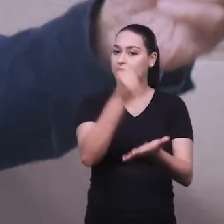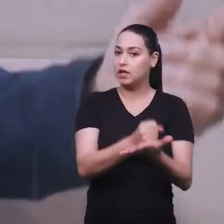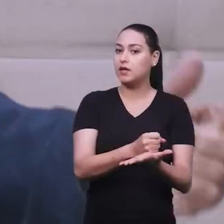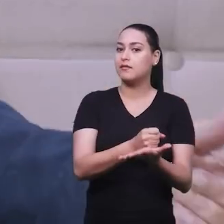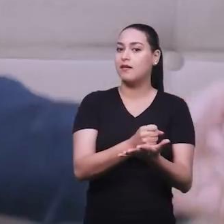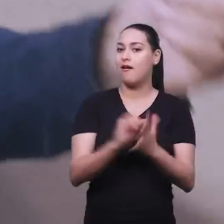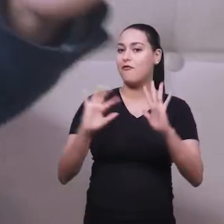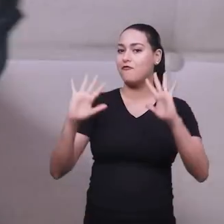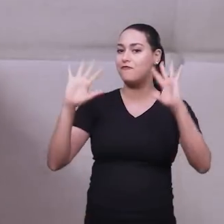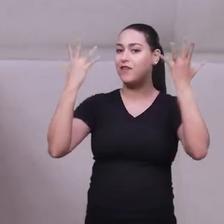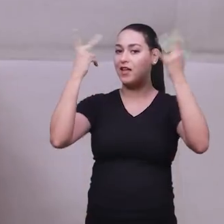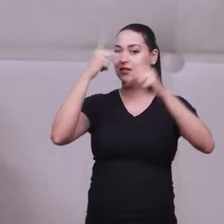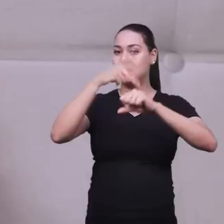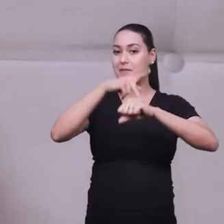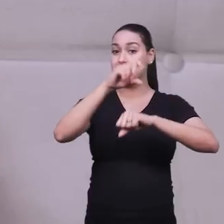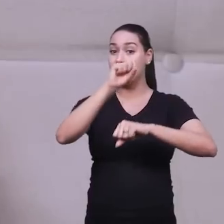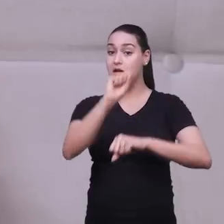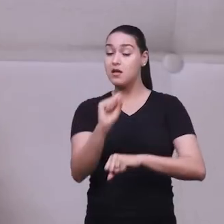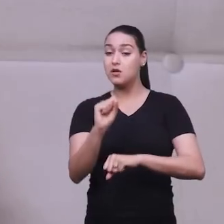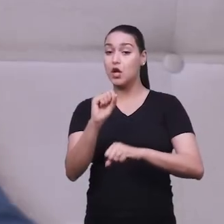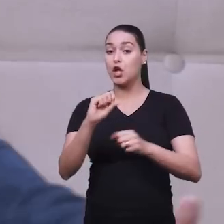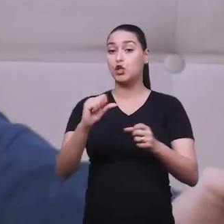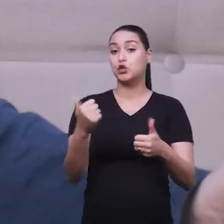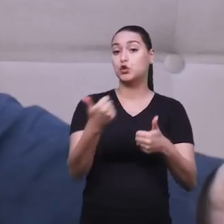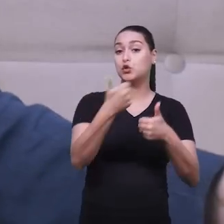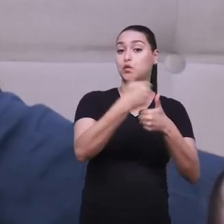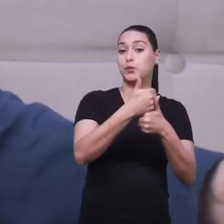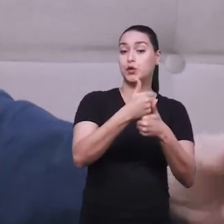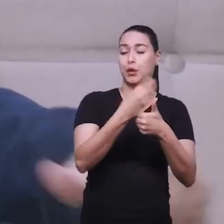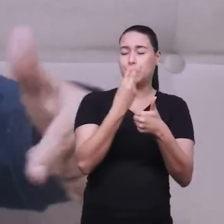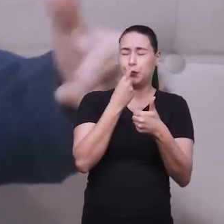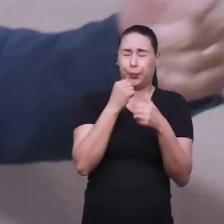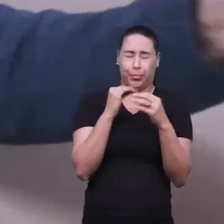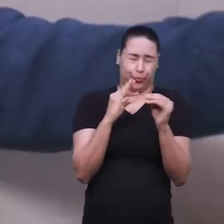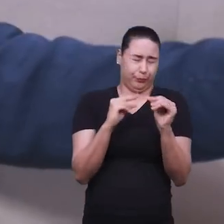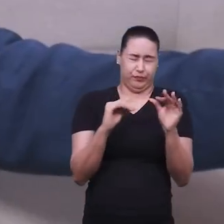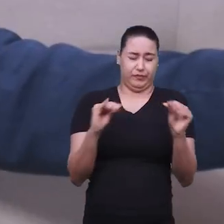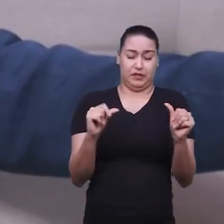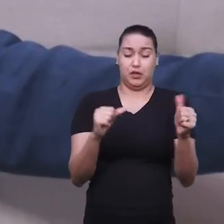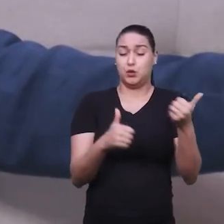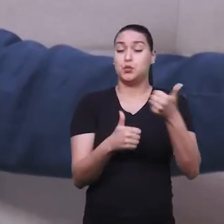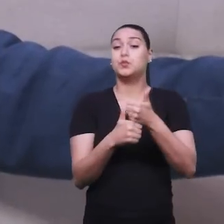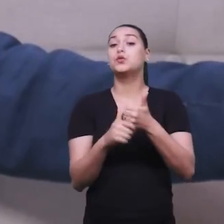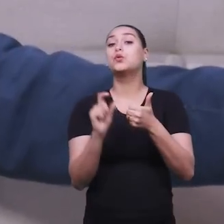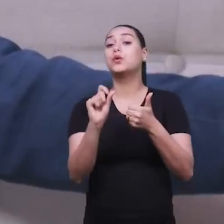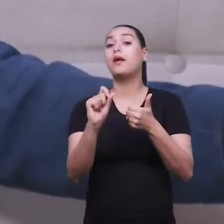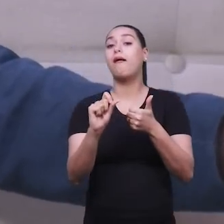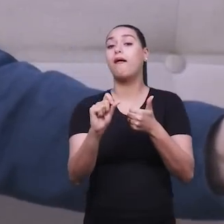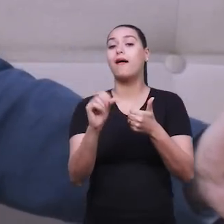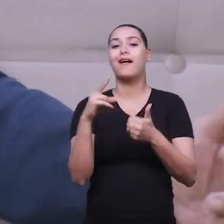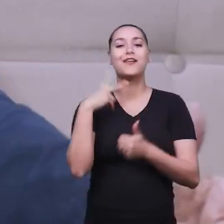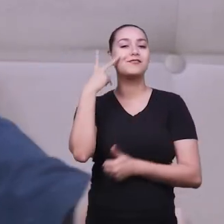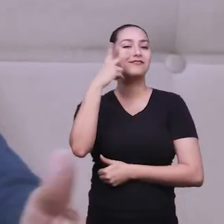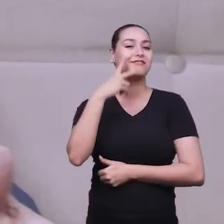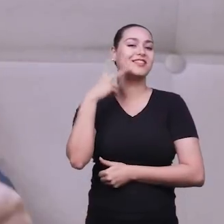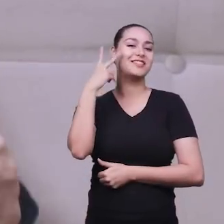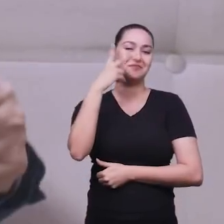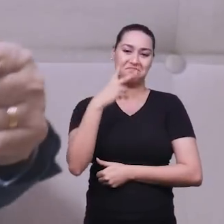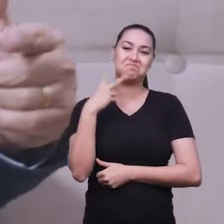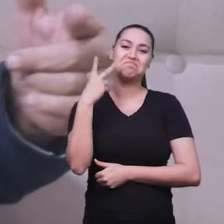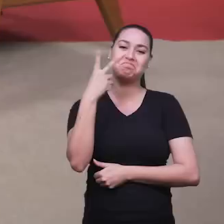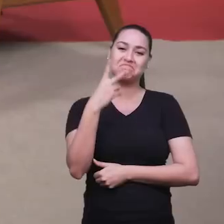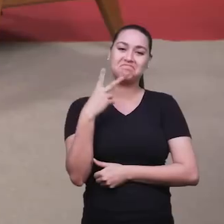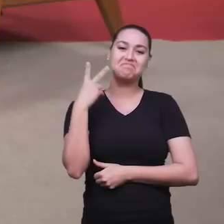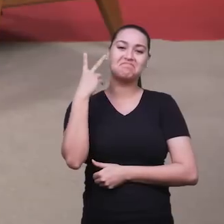Jesus inaugura o Novo Testamento, Glória a Jesus. ele vai comemorar a Páscoa, ele substitui as ervas amargosas